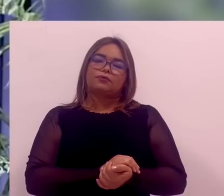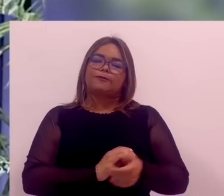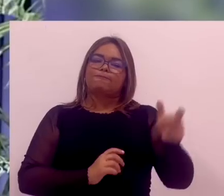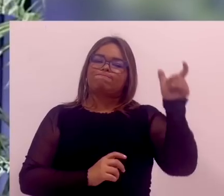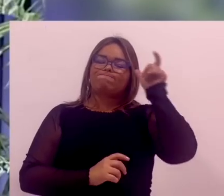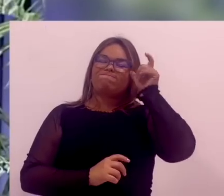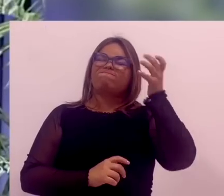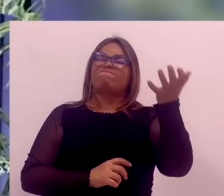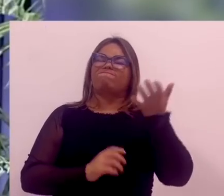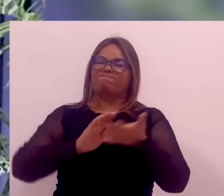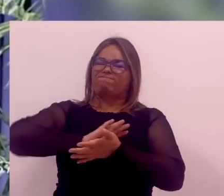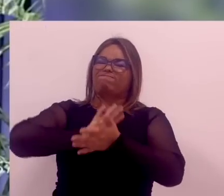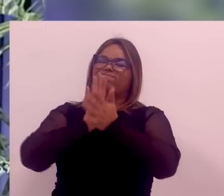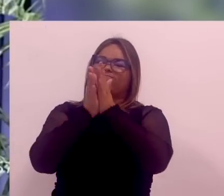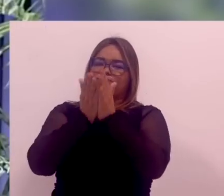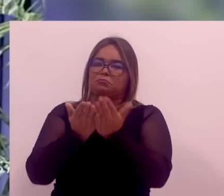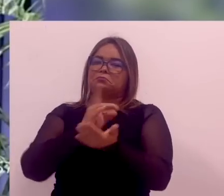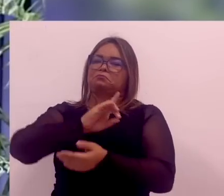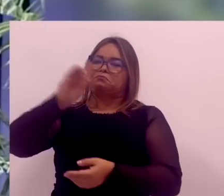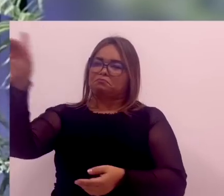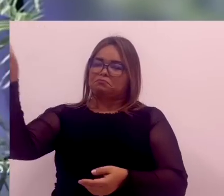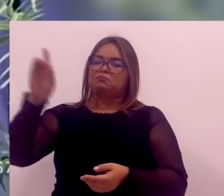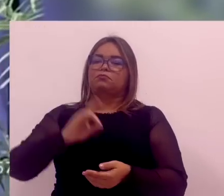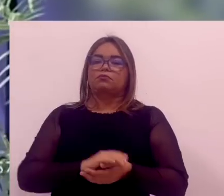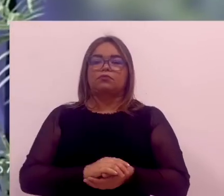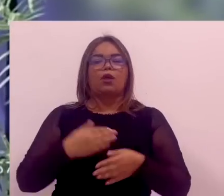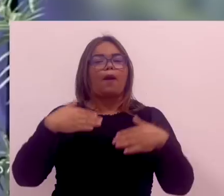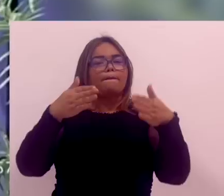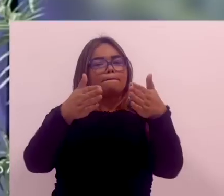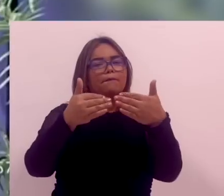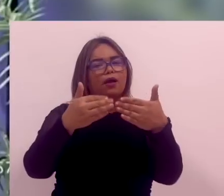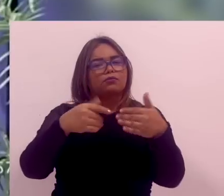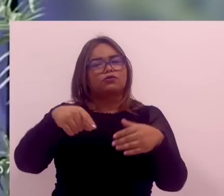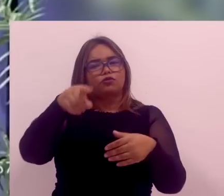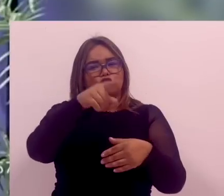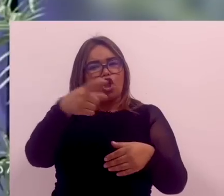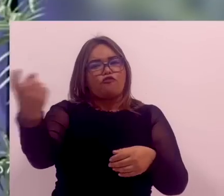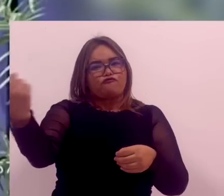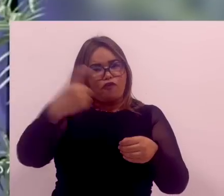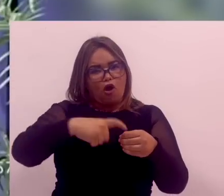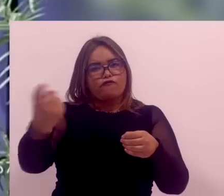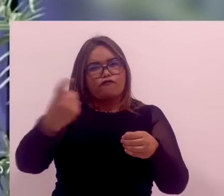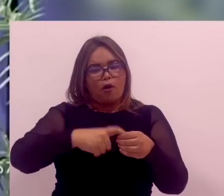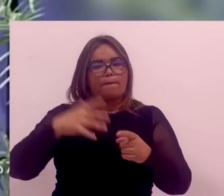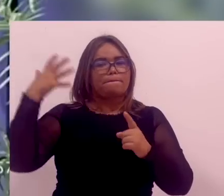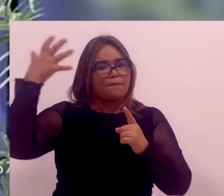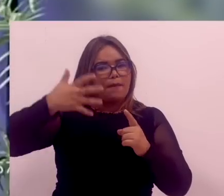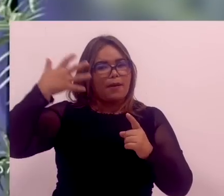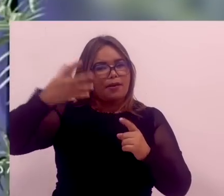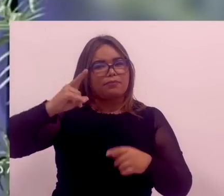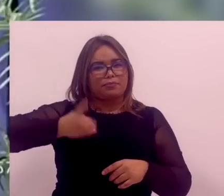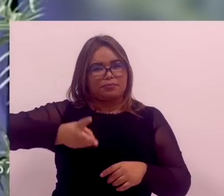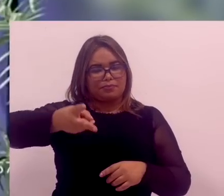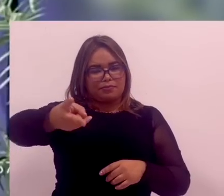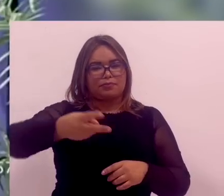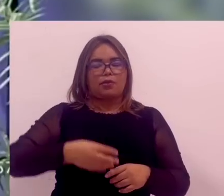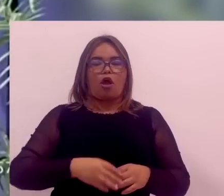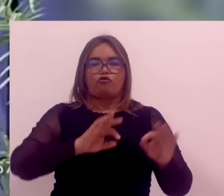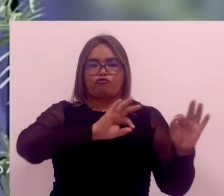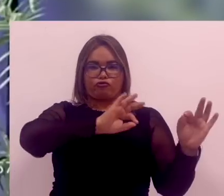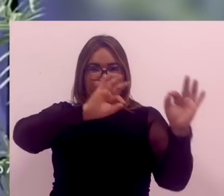Que guerra ele tem travado contra a palavra de Deus? Eu lhes peço que voltem nas próximas palestras,